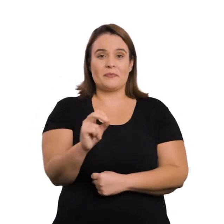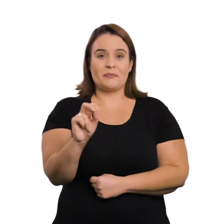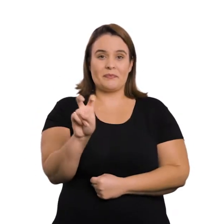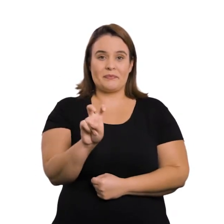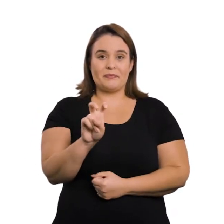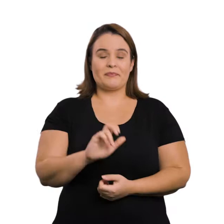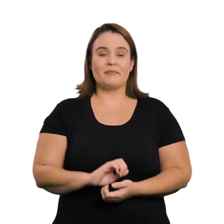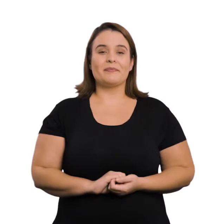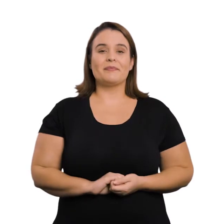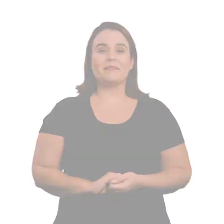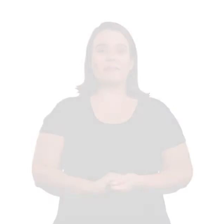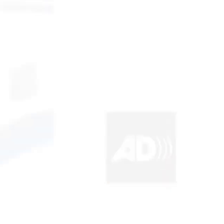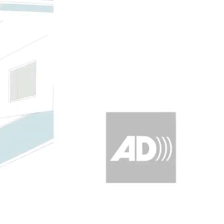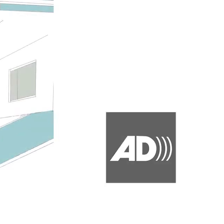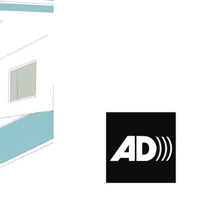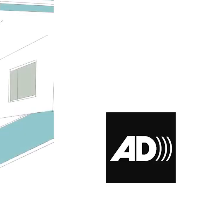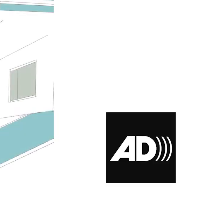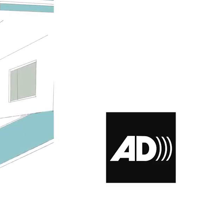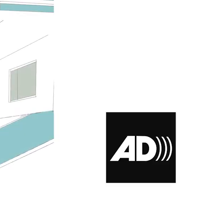Nicarágua, 2005.